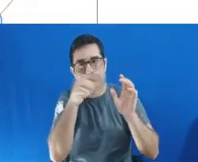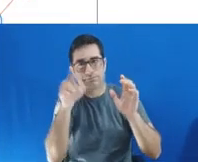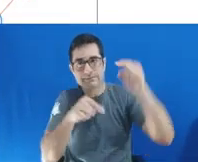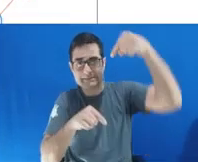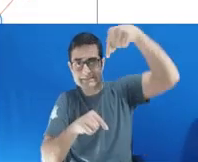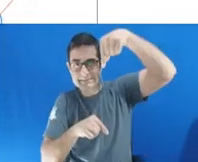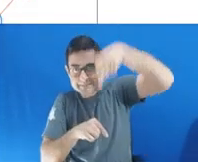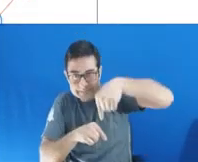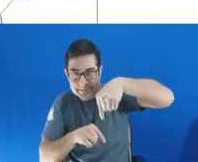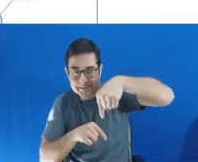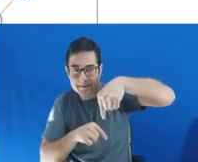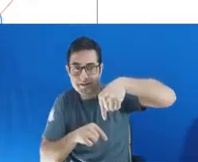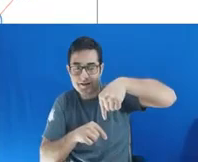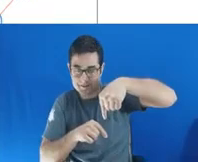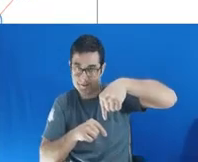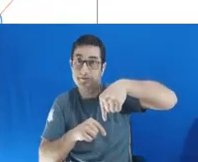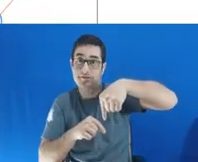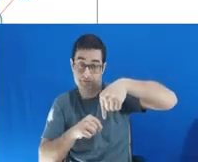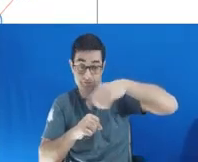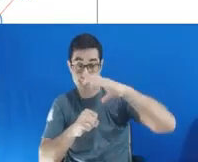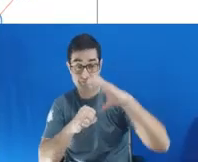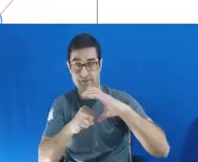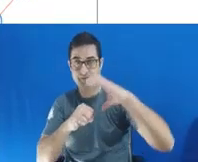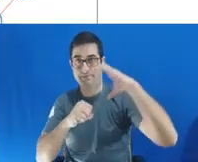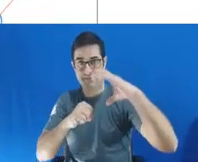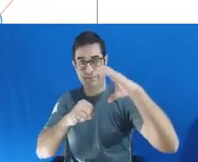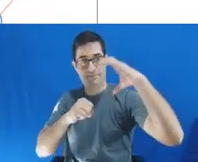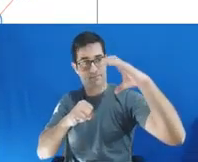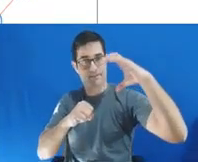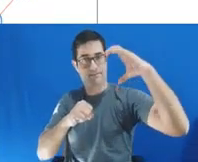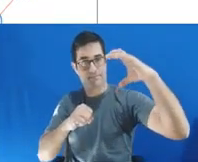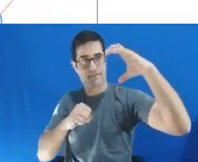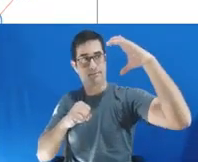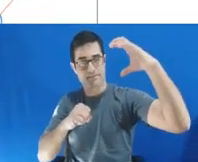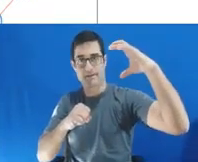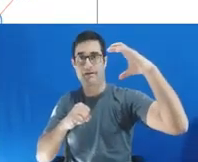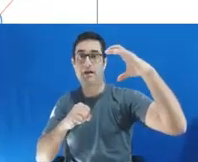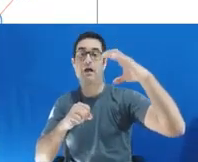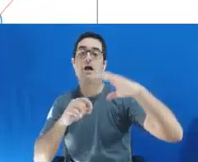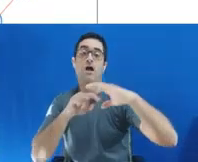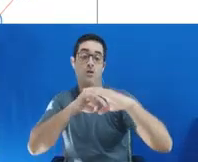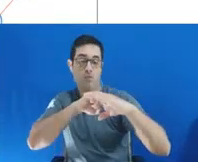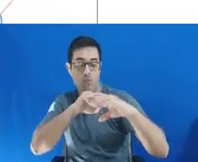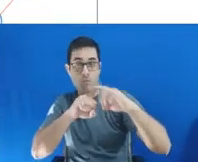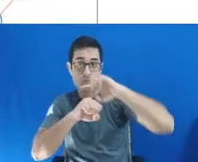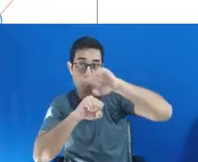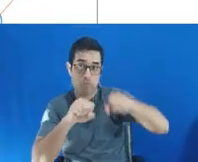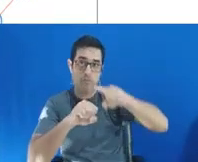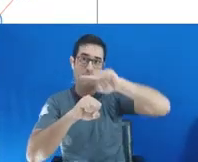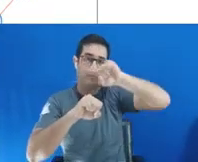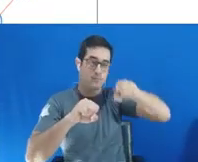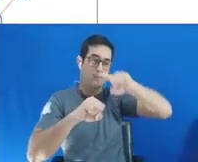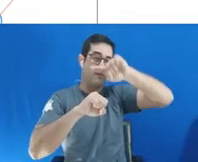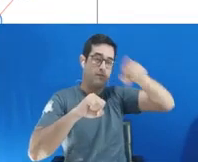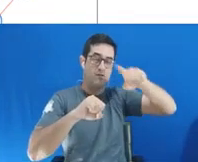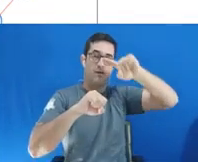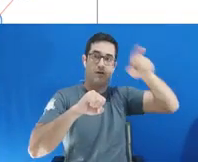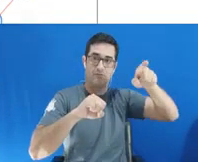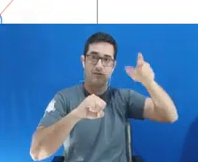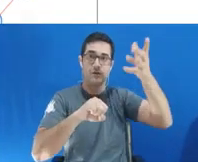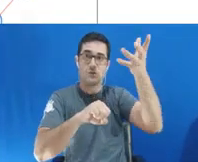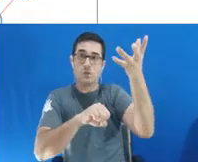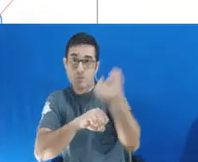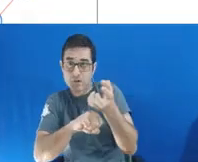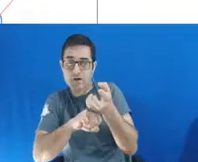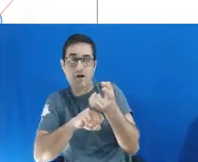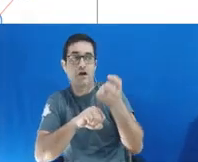eu vou aumentando o número de camadas mais internas, consecutivamente, eu vou aumentando a blindagem e diminuindo a